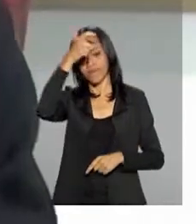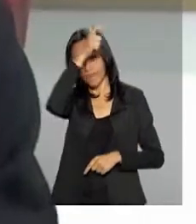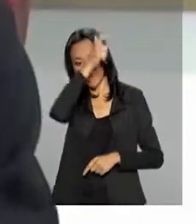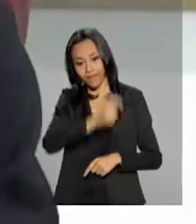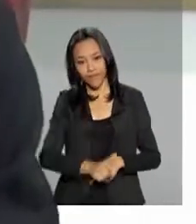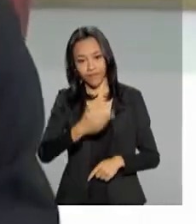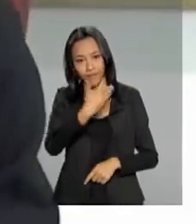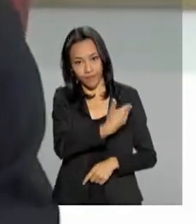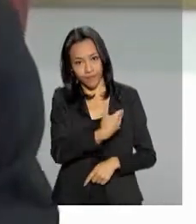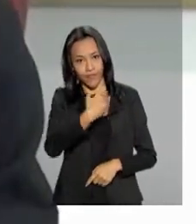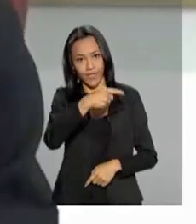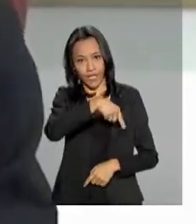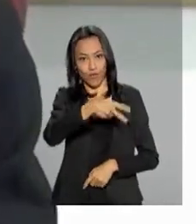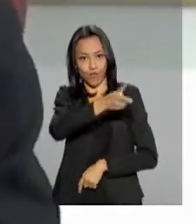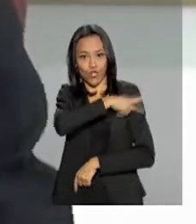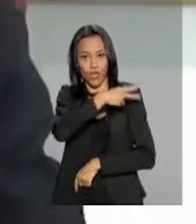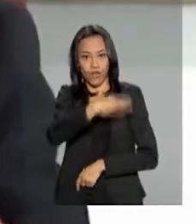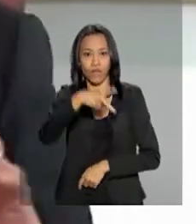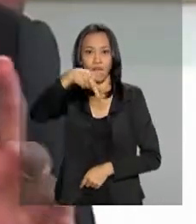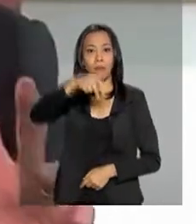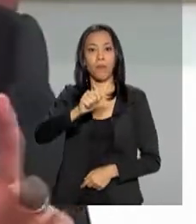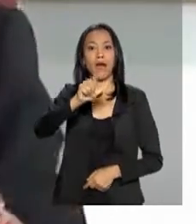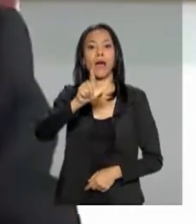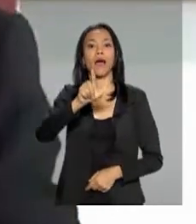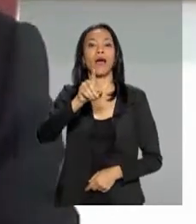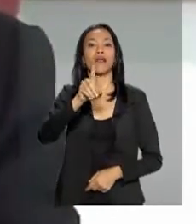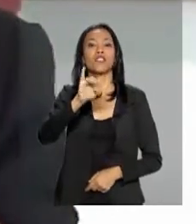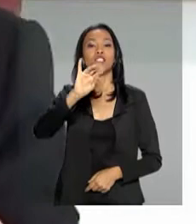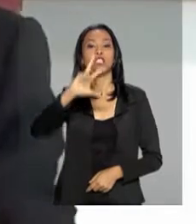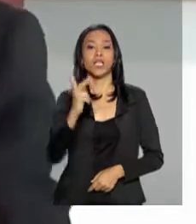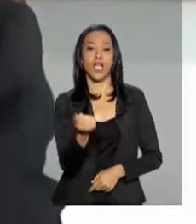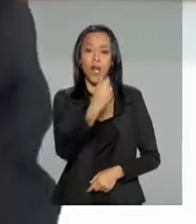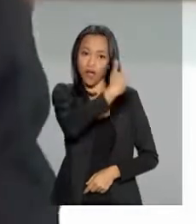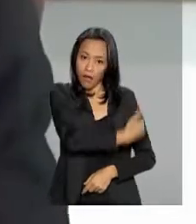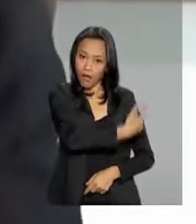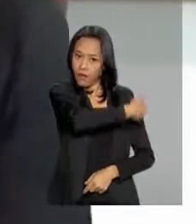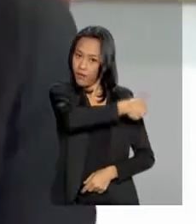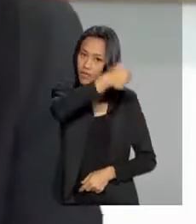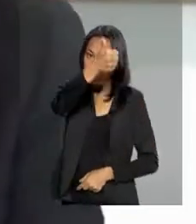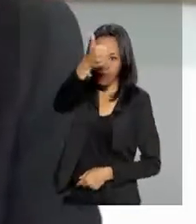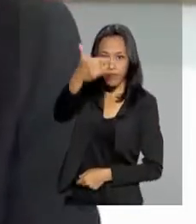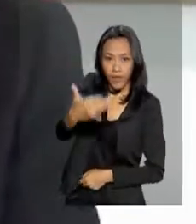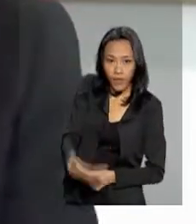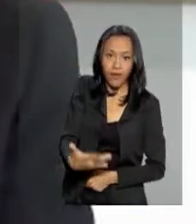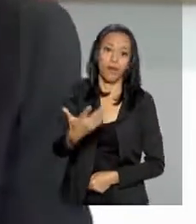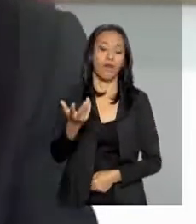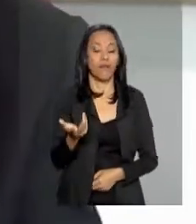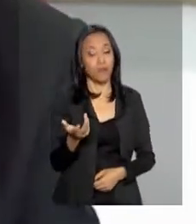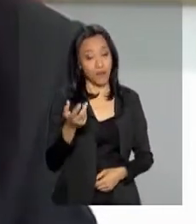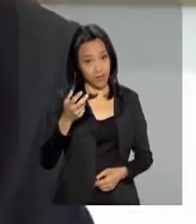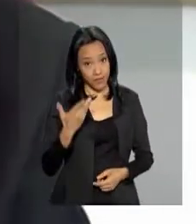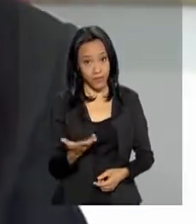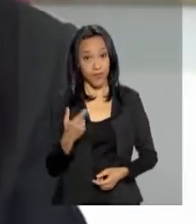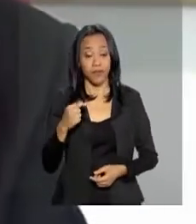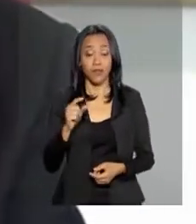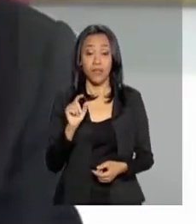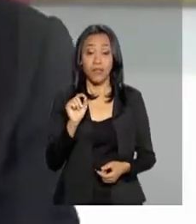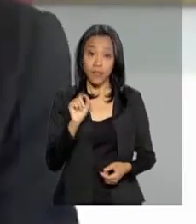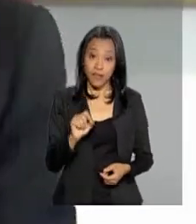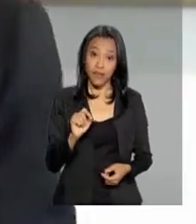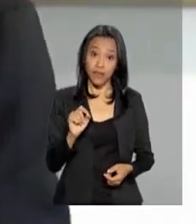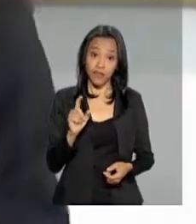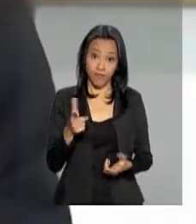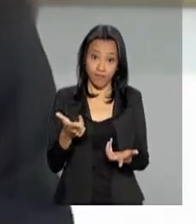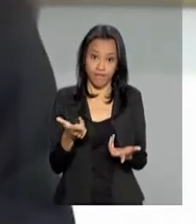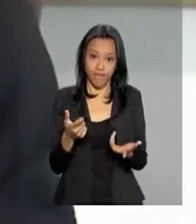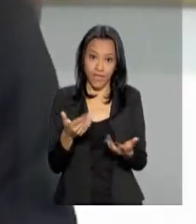do Eliseu Padilha. Eu acho que, se nós falarmos muito esparsamente, pode ocorrer algum equívoco que será